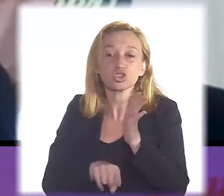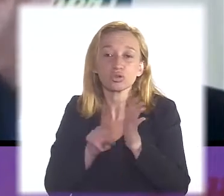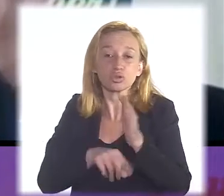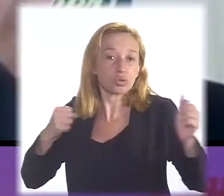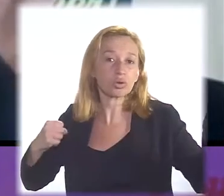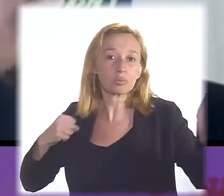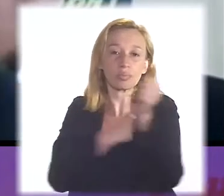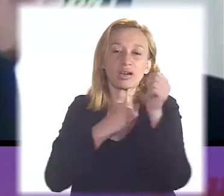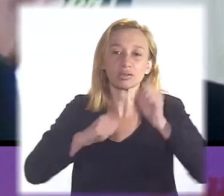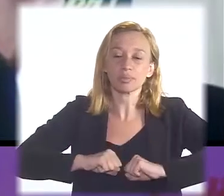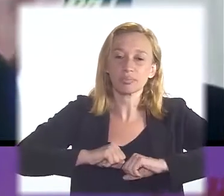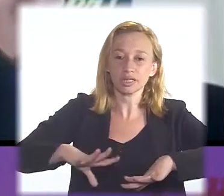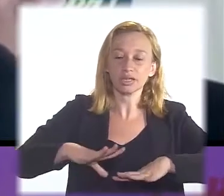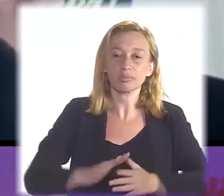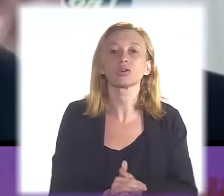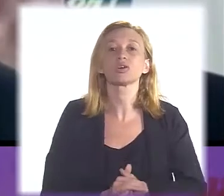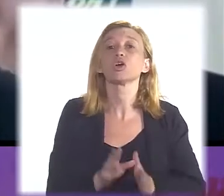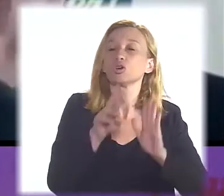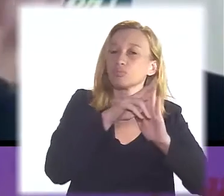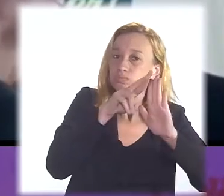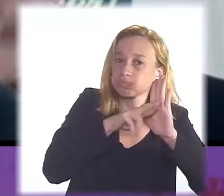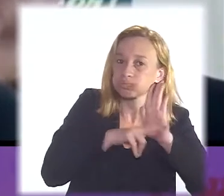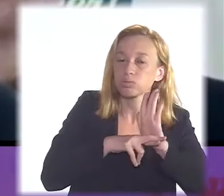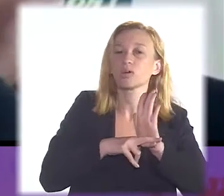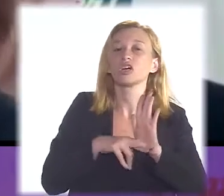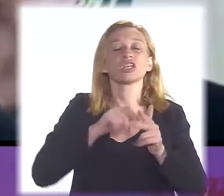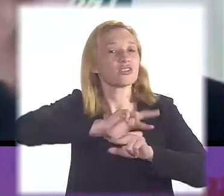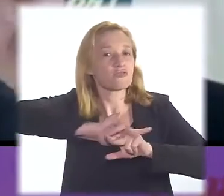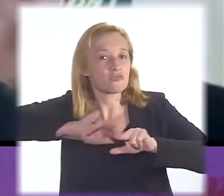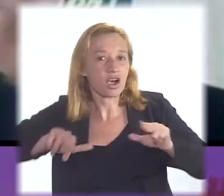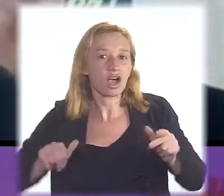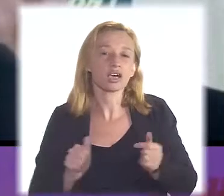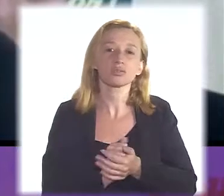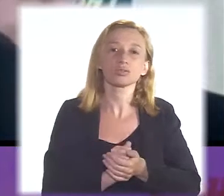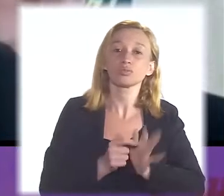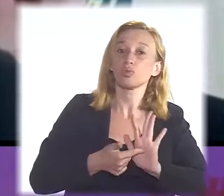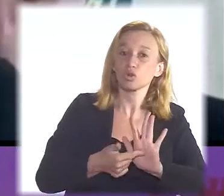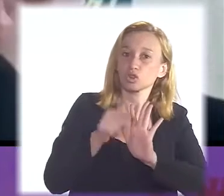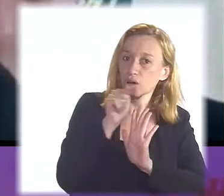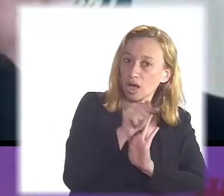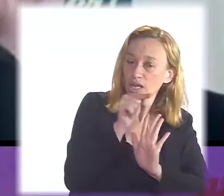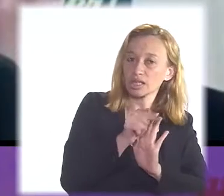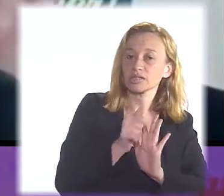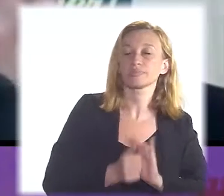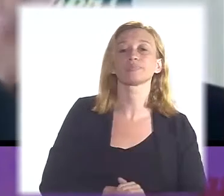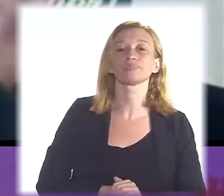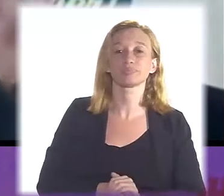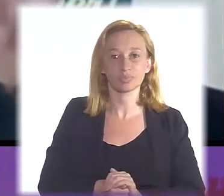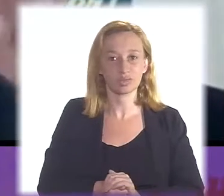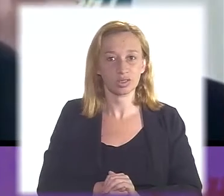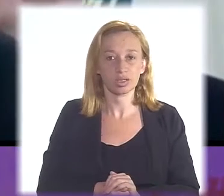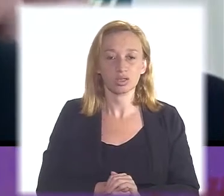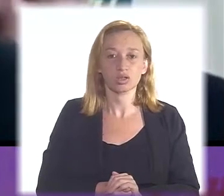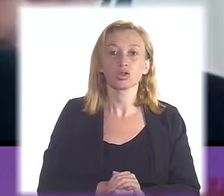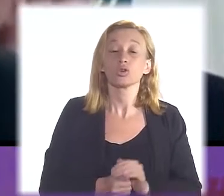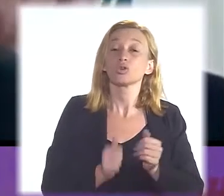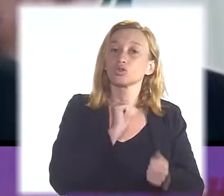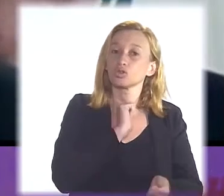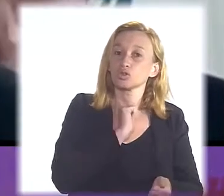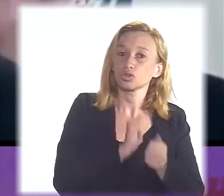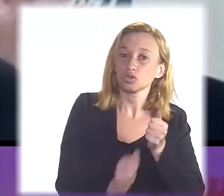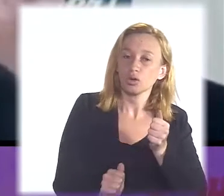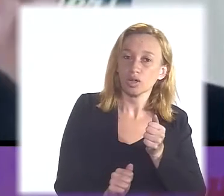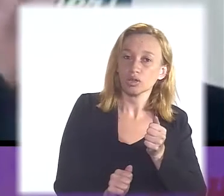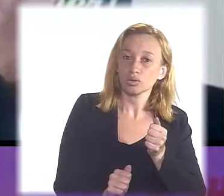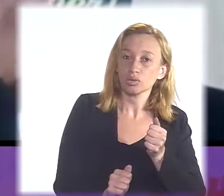o impacto da pandemia. No protocolo, vários itens existem ali. Dentre os itens, que os jogadores